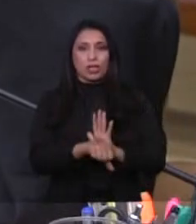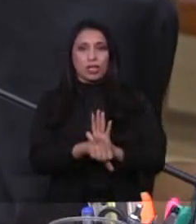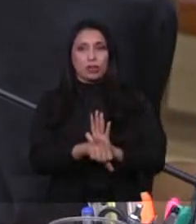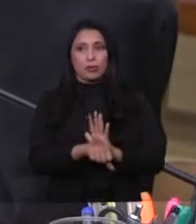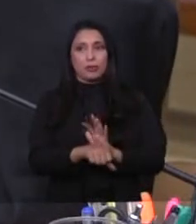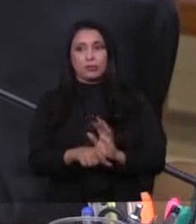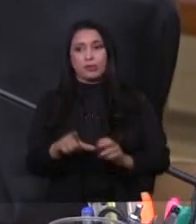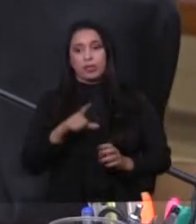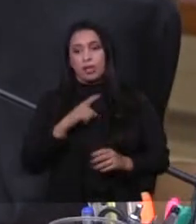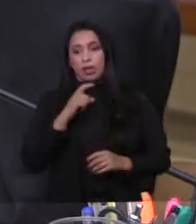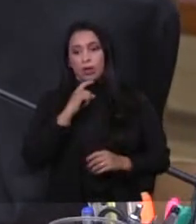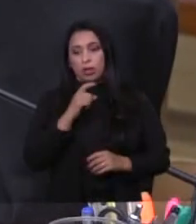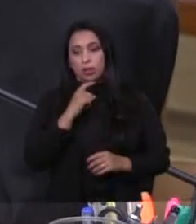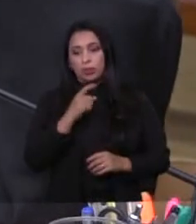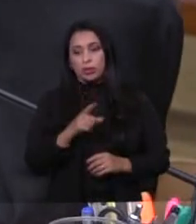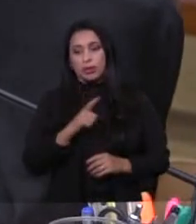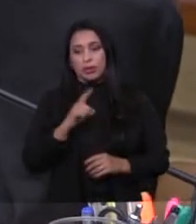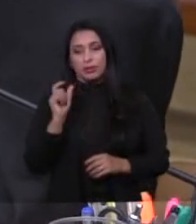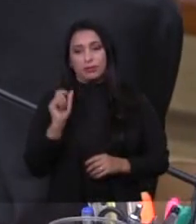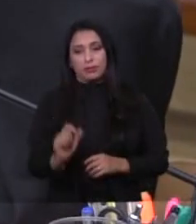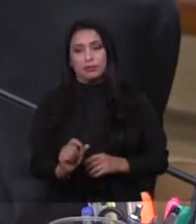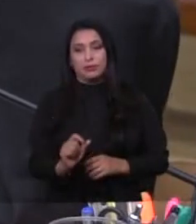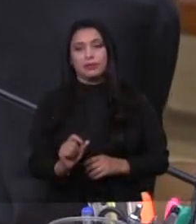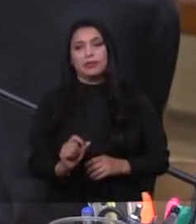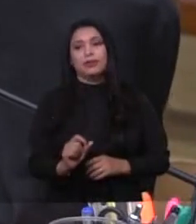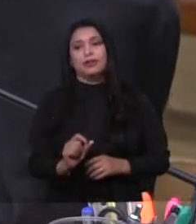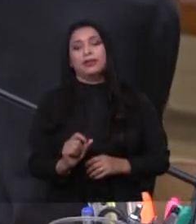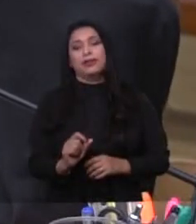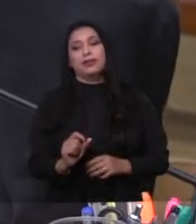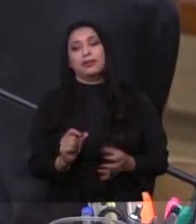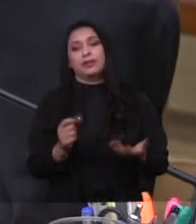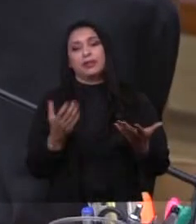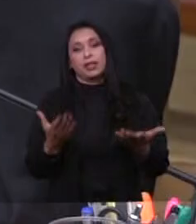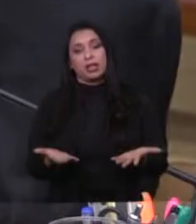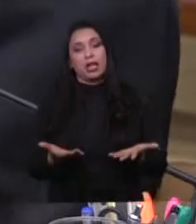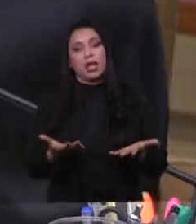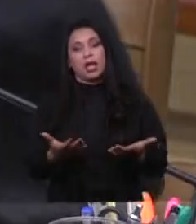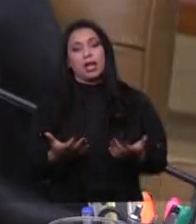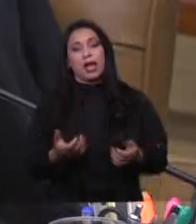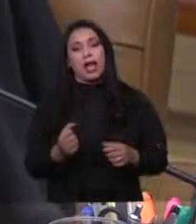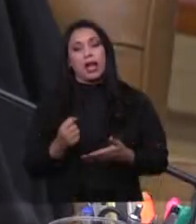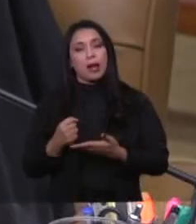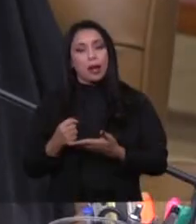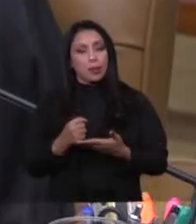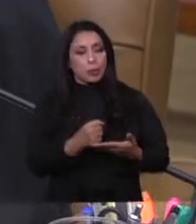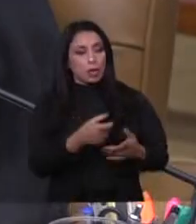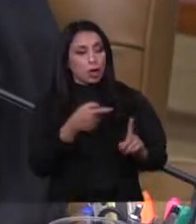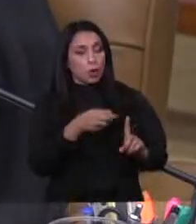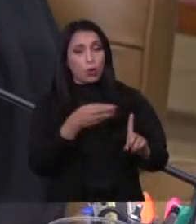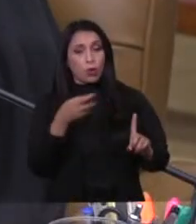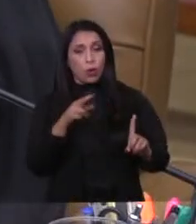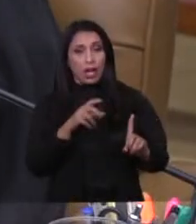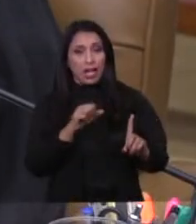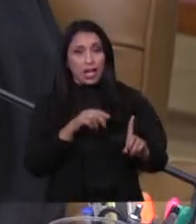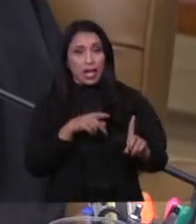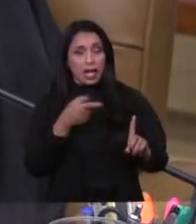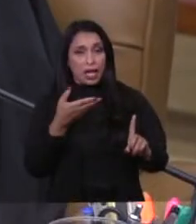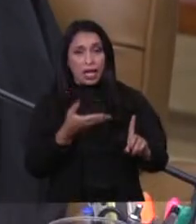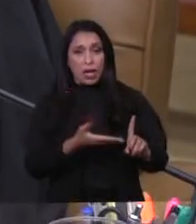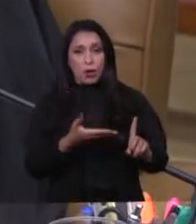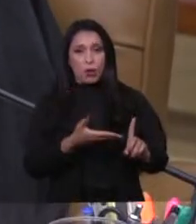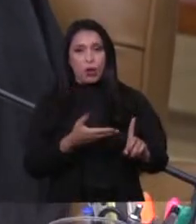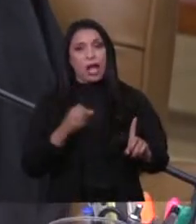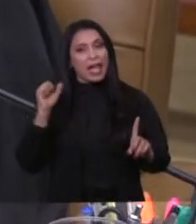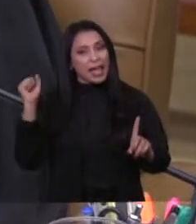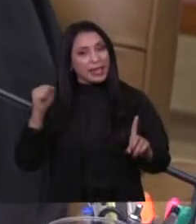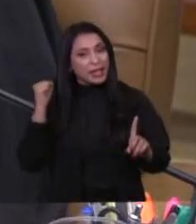termos do princípio in dubio pro réu, o qual, por mais grave que sejam os fatos, não pode